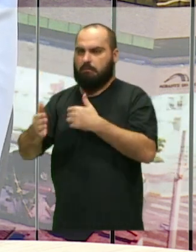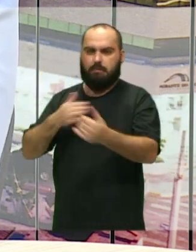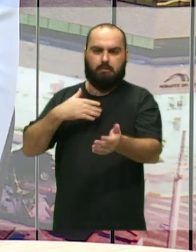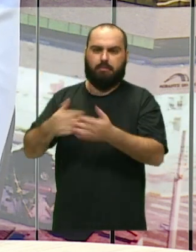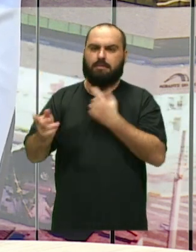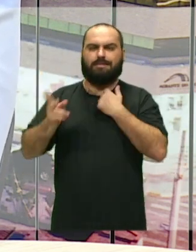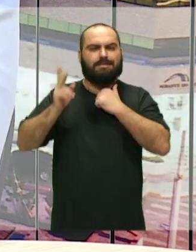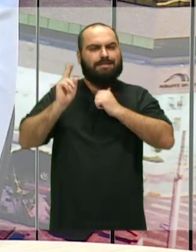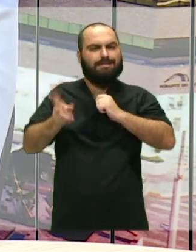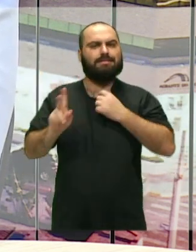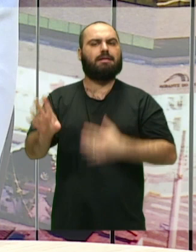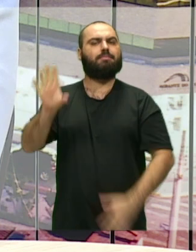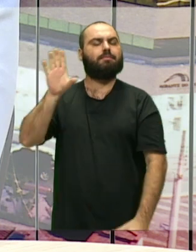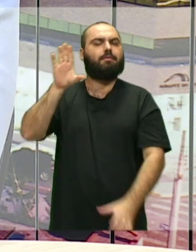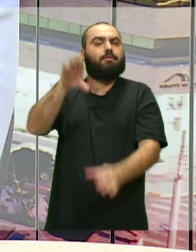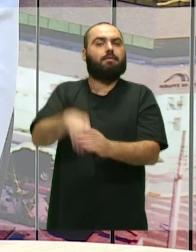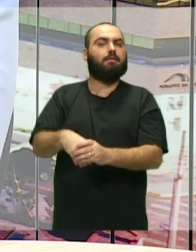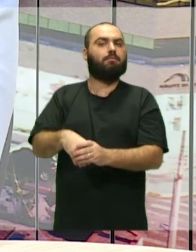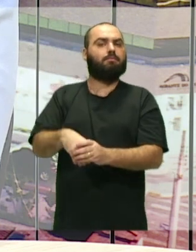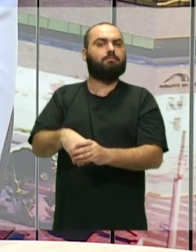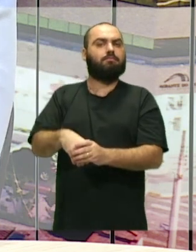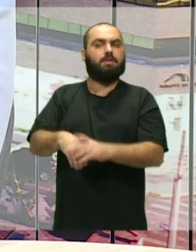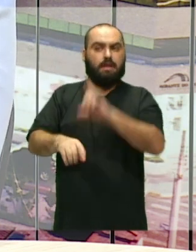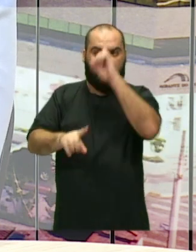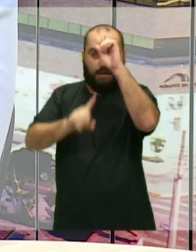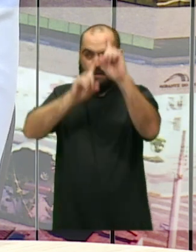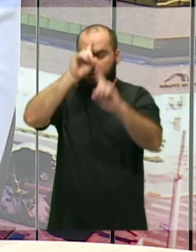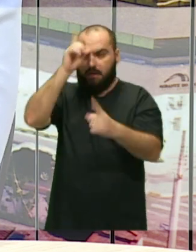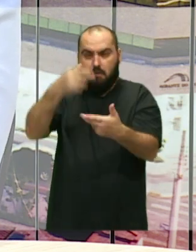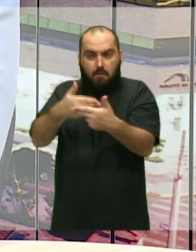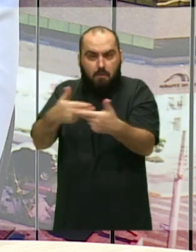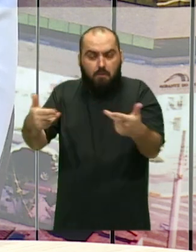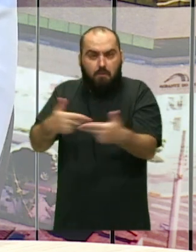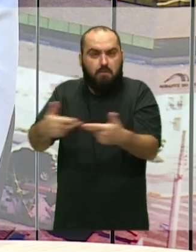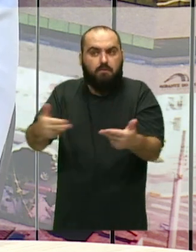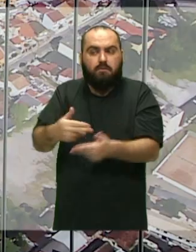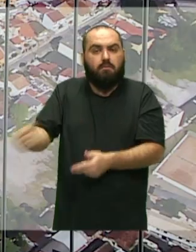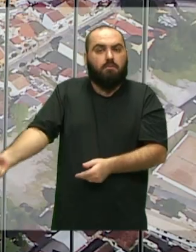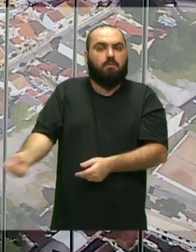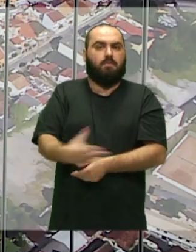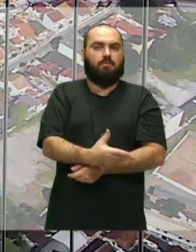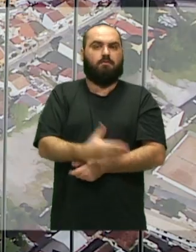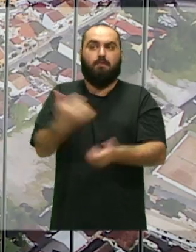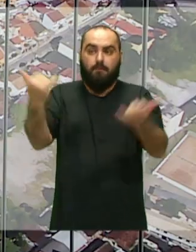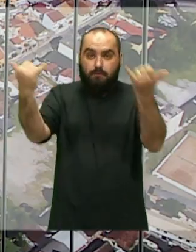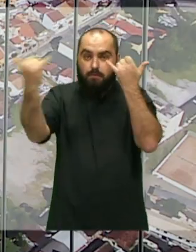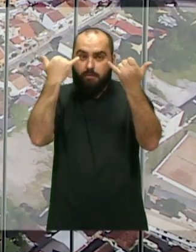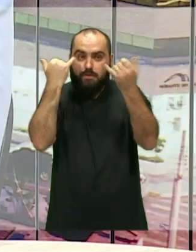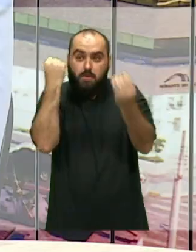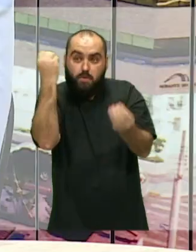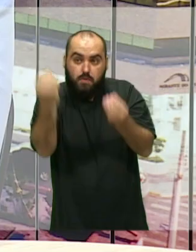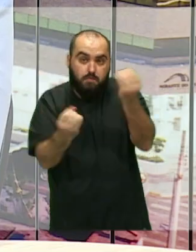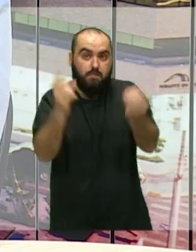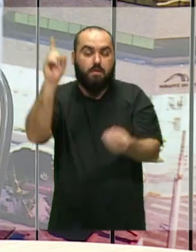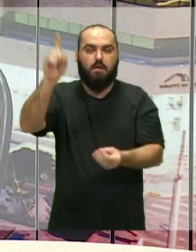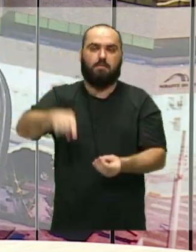sempre tem que estar dentro dessa dessa ideia da neutralidade trazendo a informação de como as coisas são